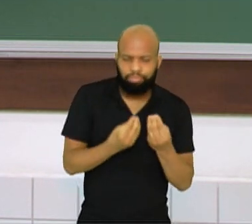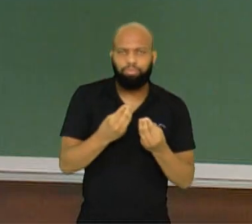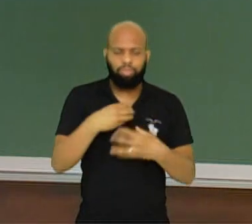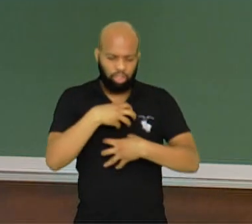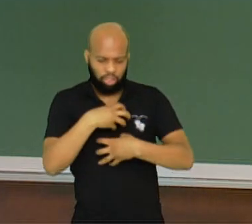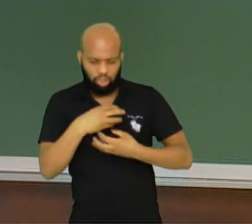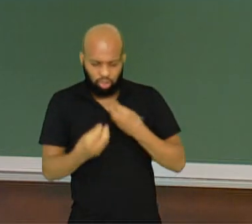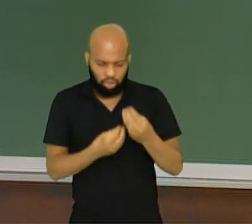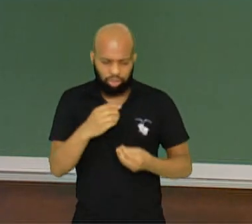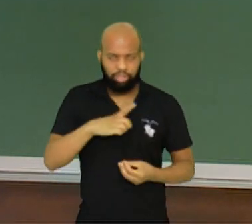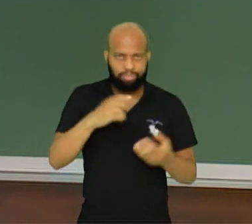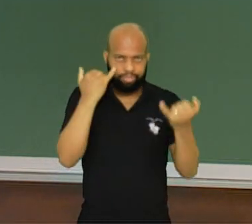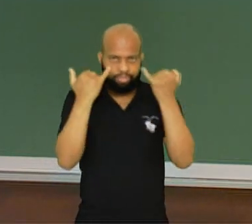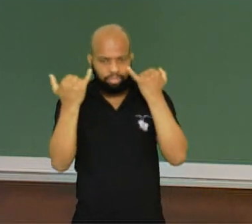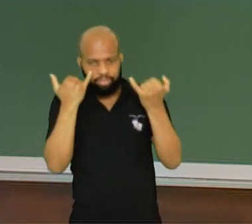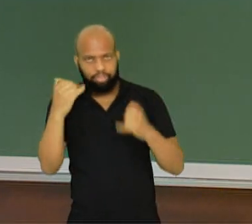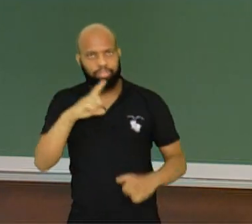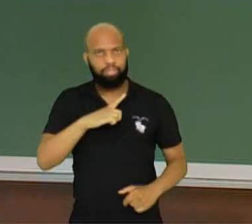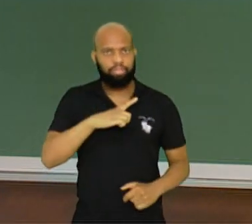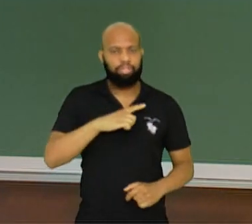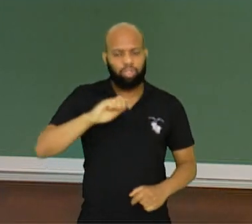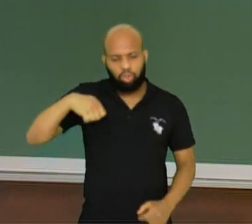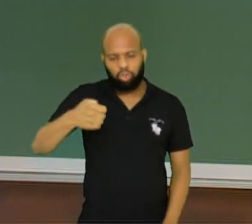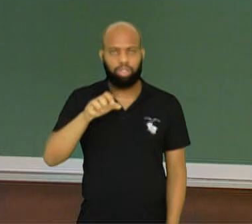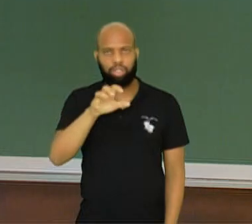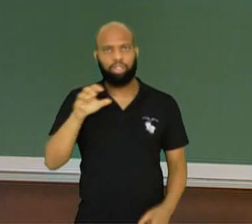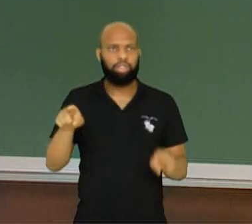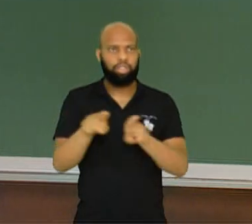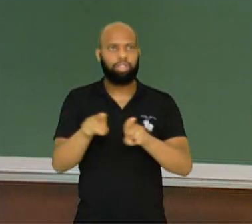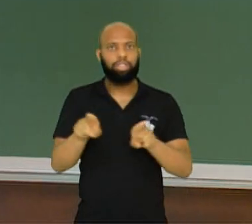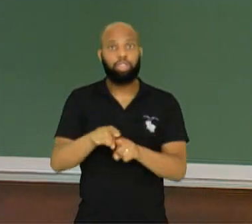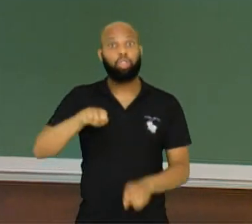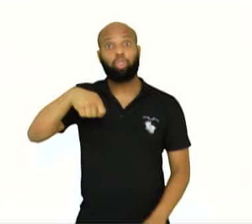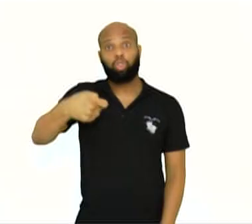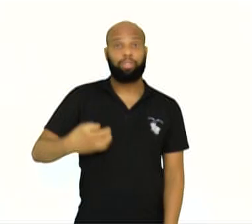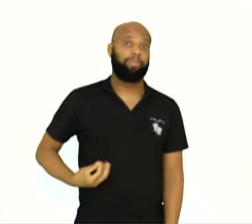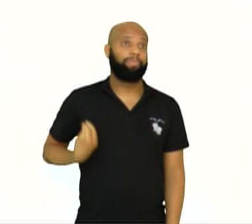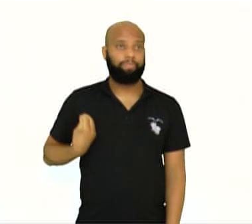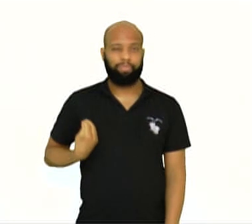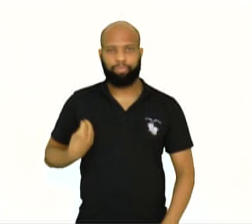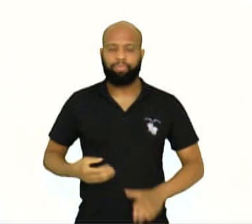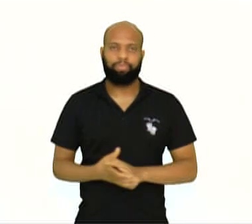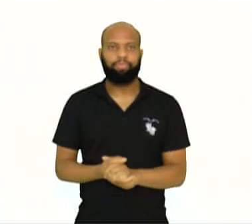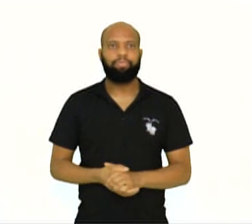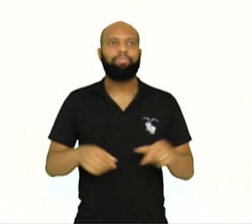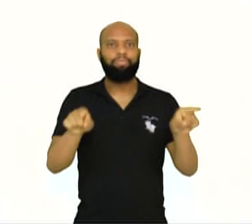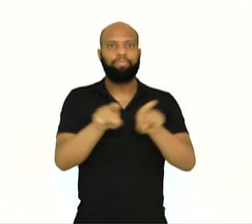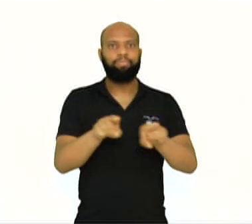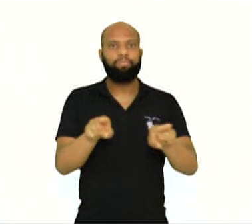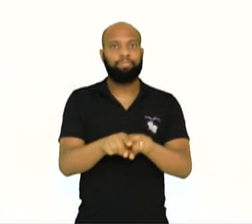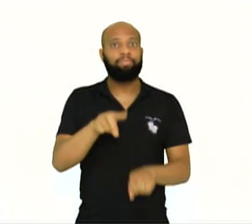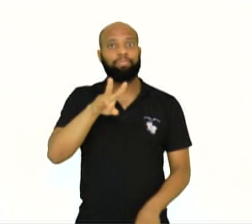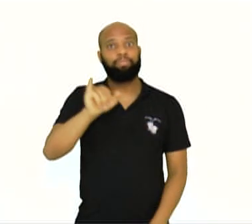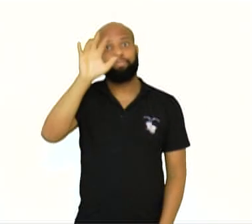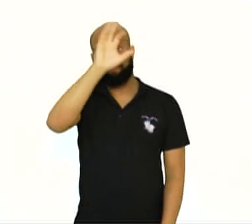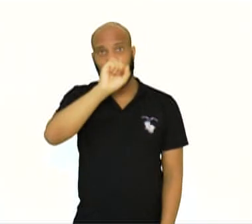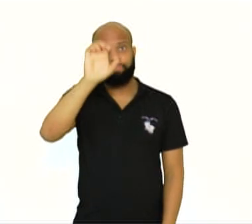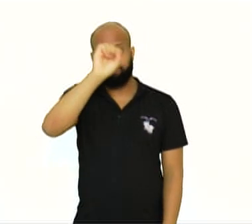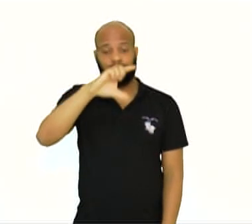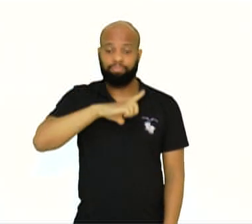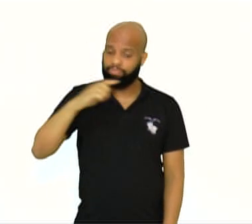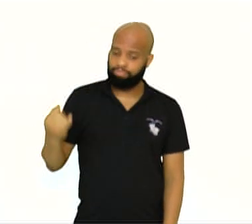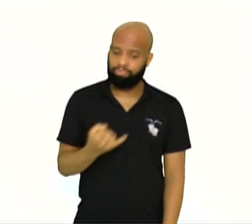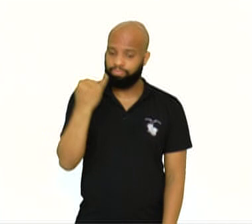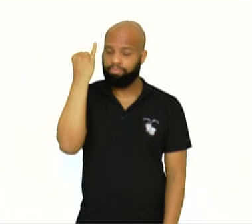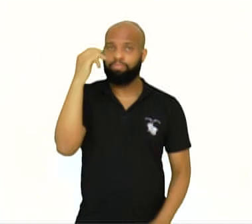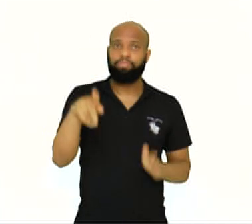né, como que esses dados eles vão contar sobre a nossa vida. E também para aprender a importância